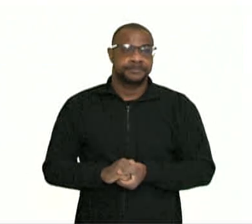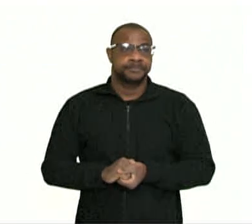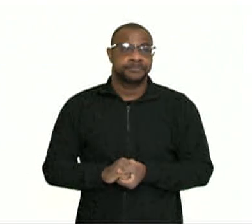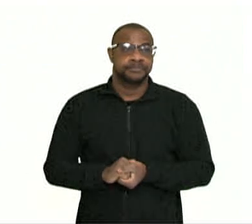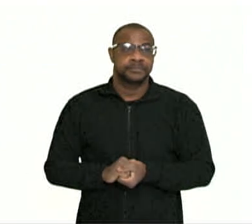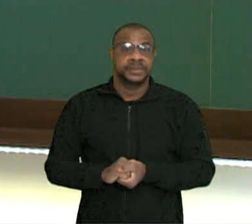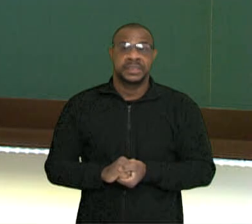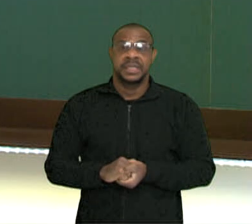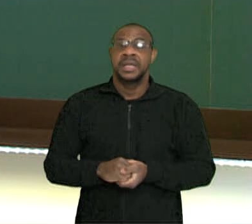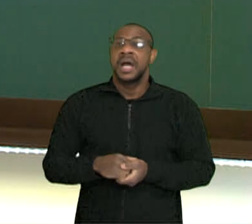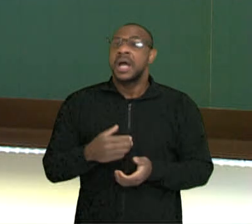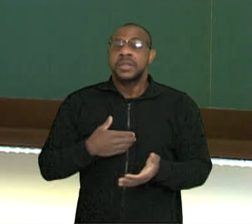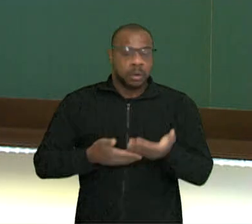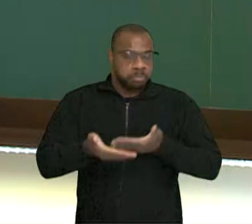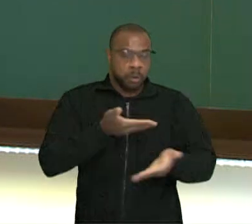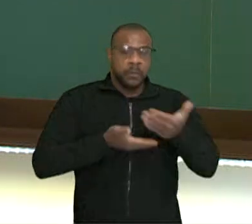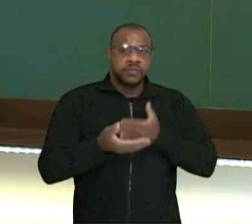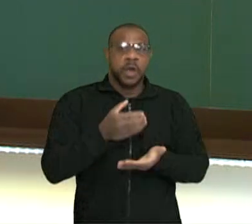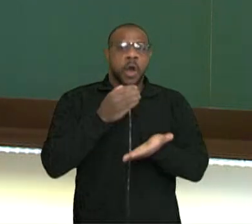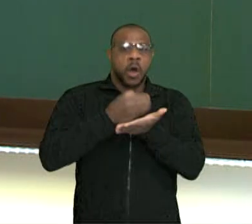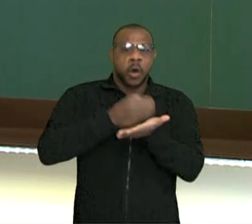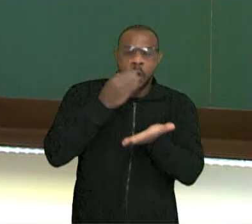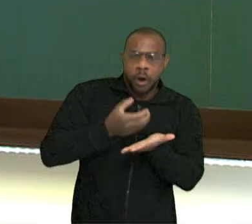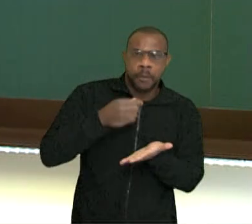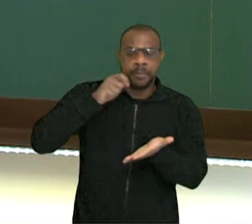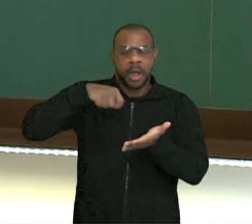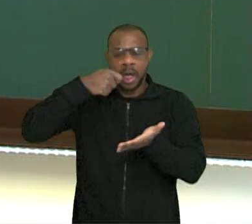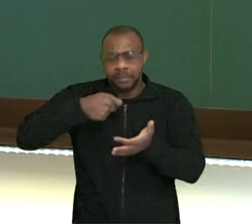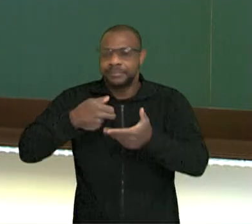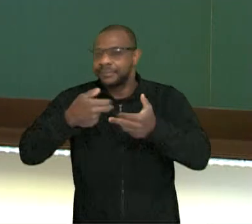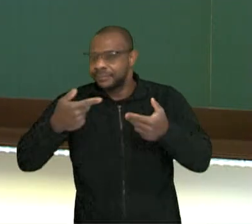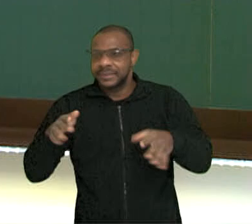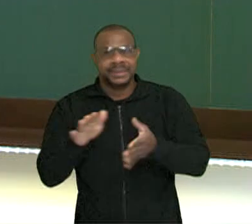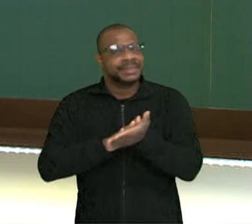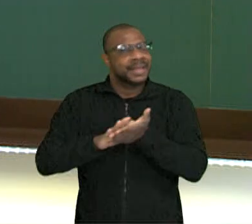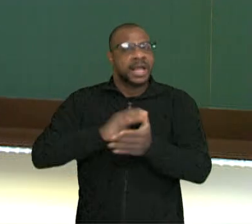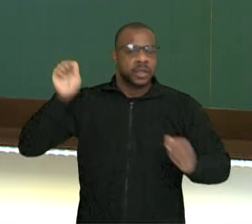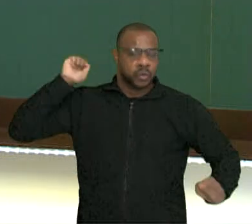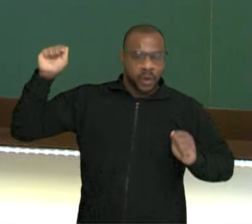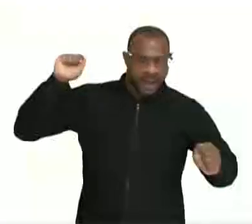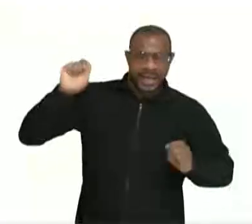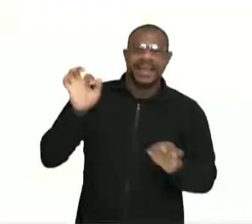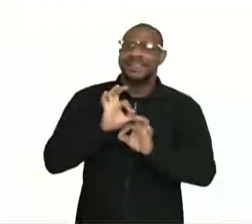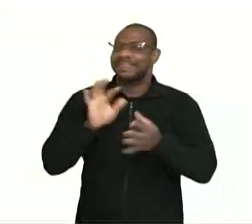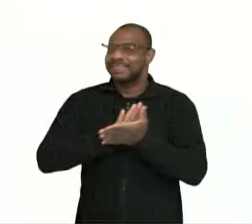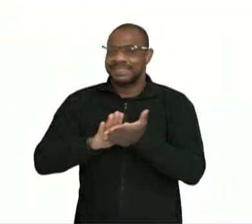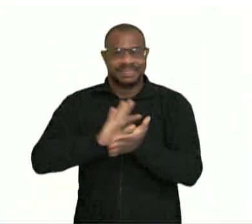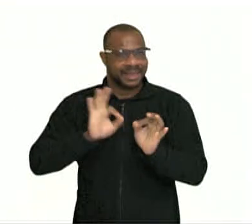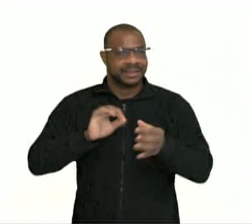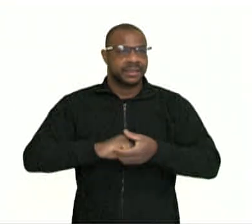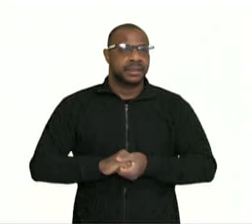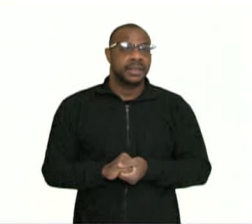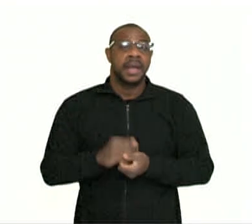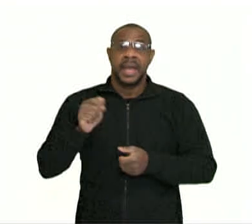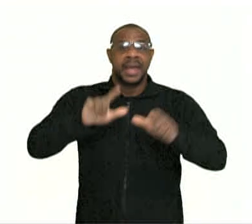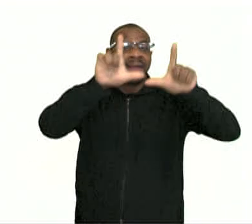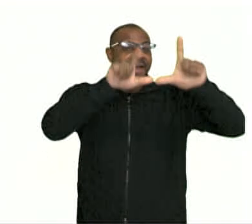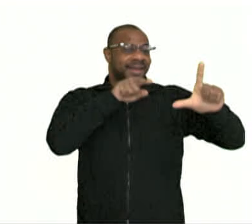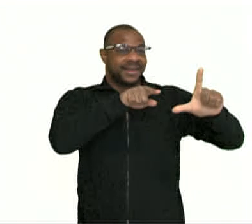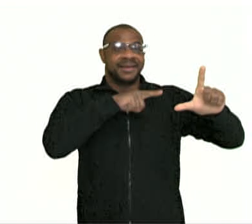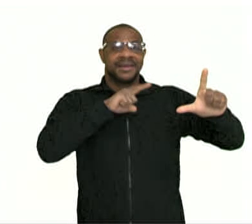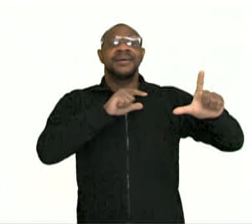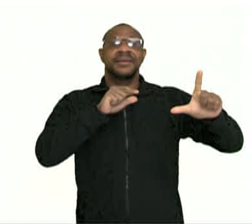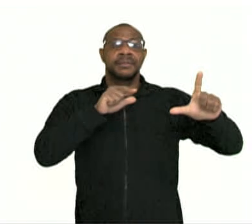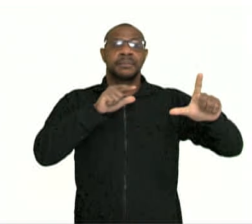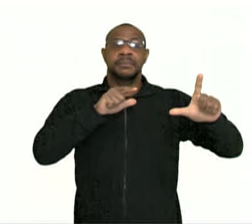Não compartilhe objetos de uso pessoal, como talheres, toalhas, pratos e copos. É um panfleto, veja,